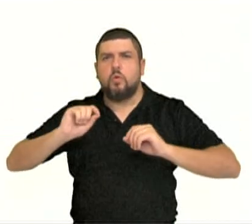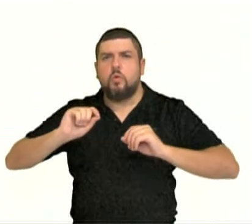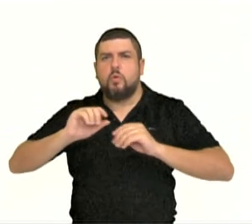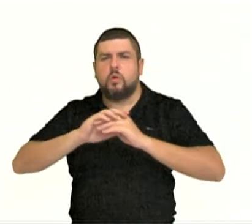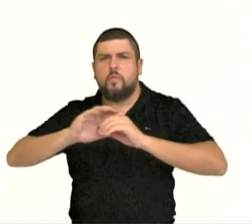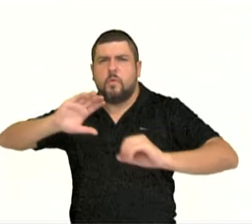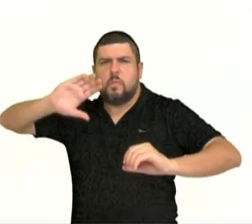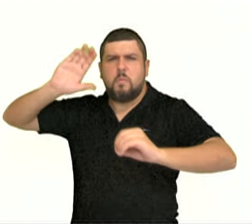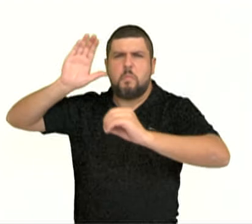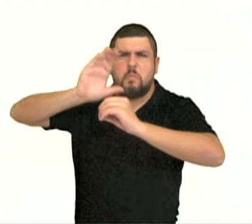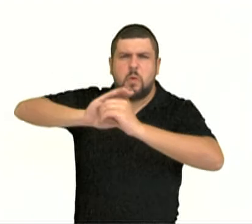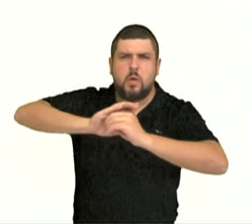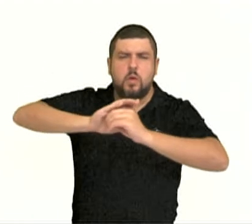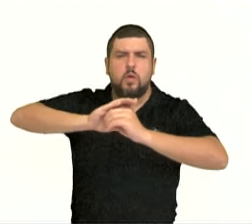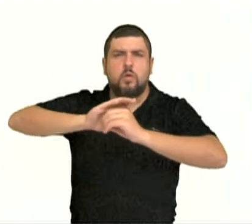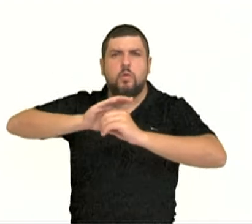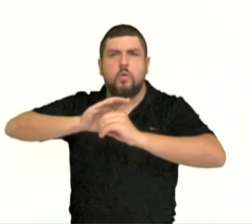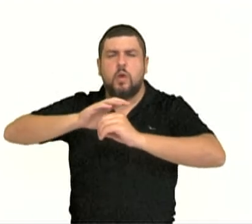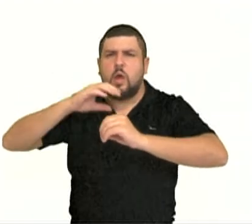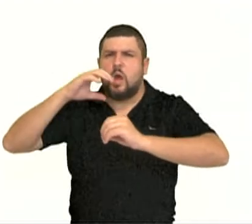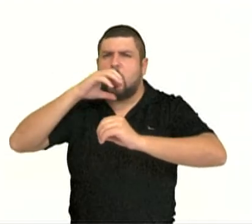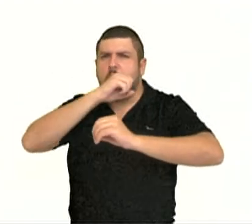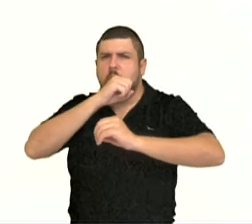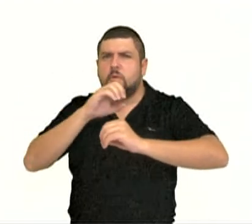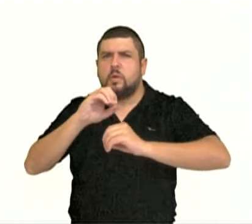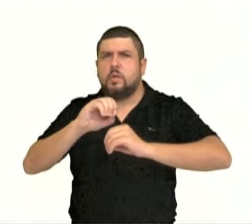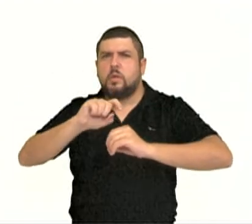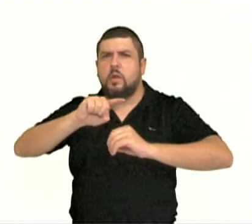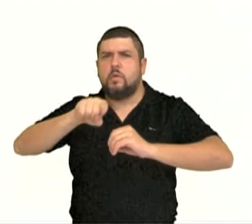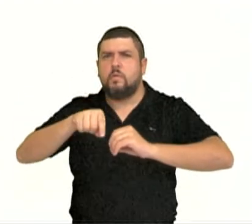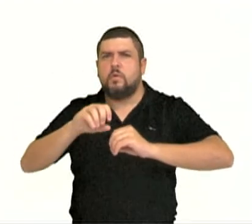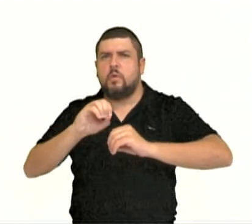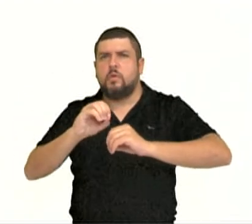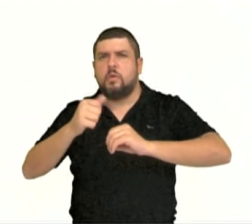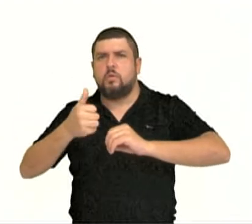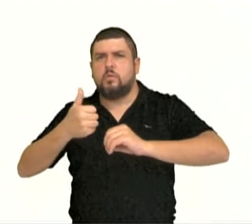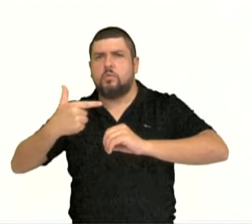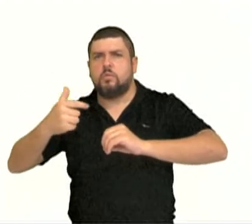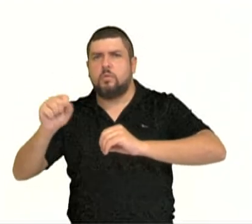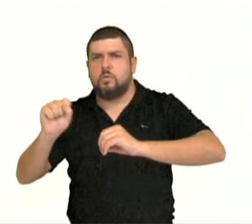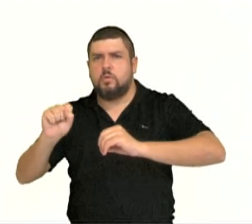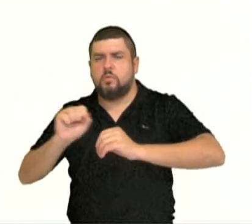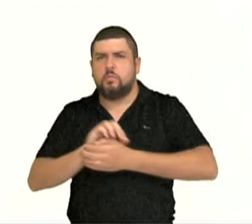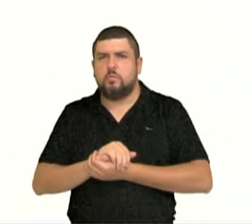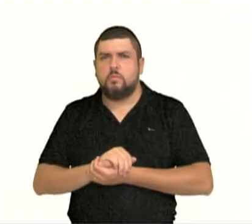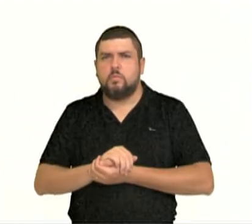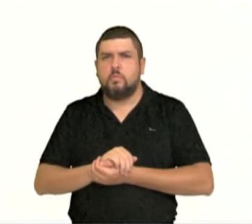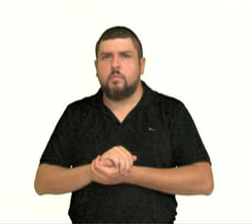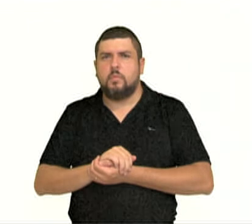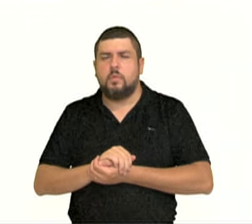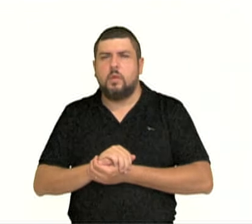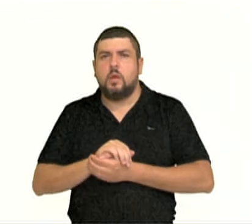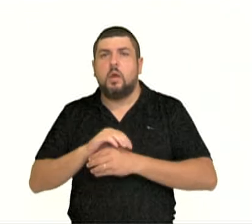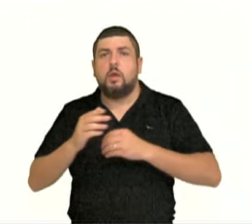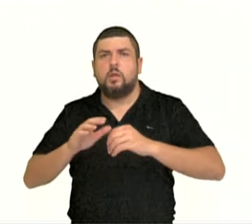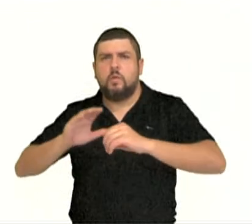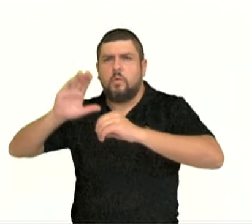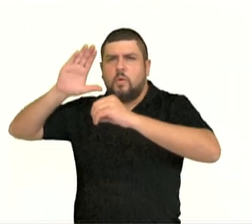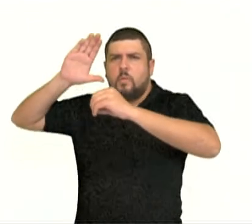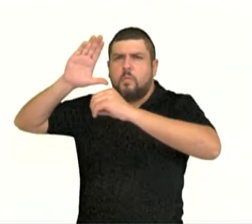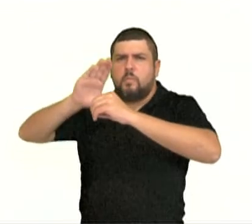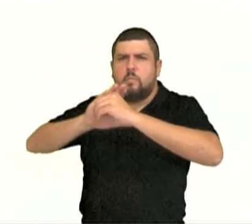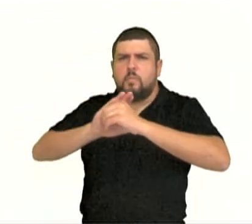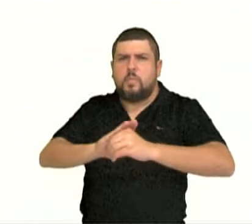de 0,012 segundos. Lá pergunta, nessa situação, o impulso sobre a bola